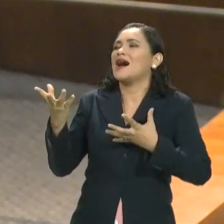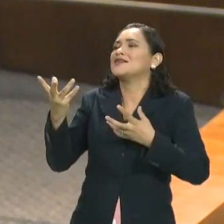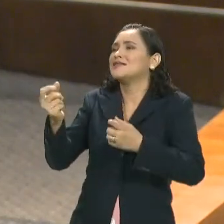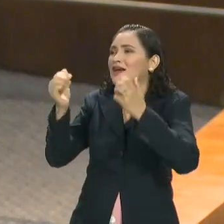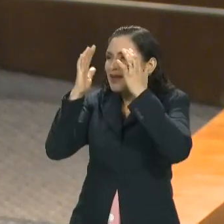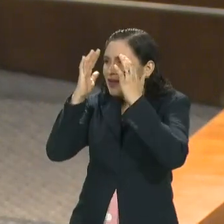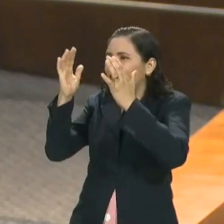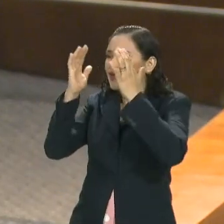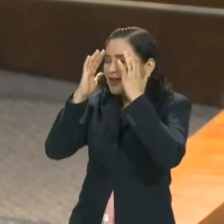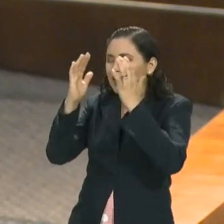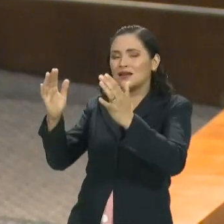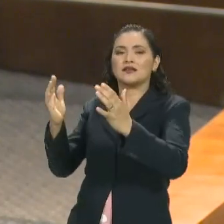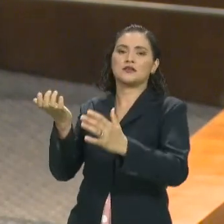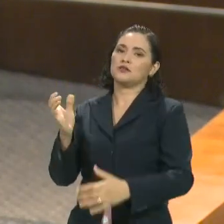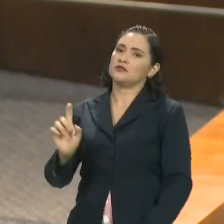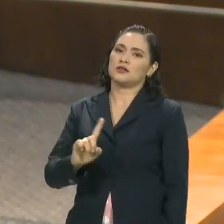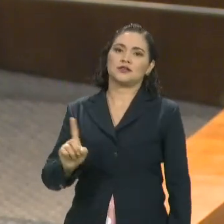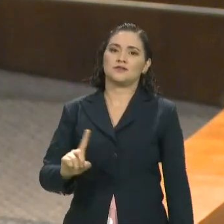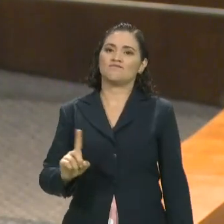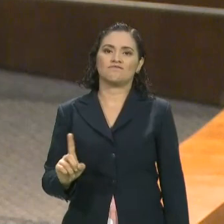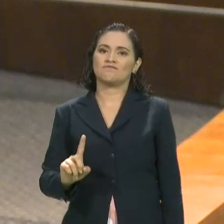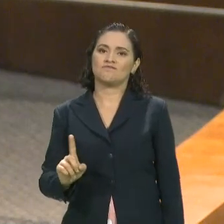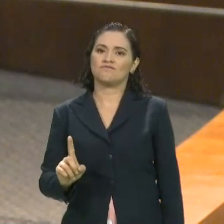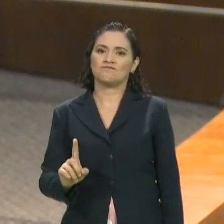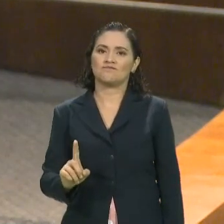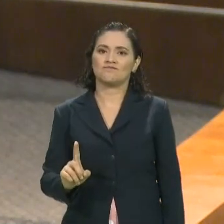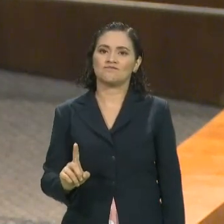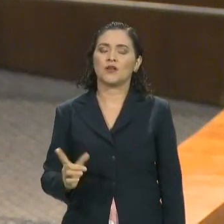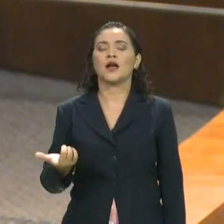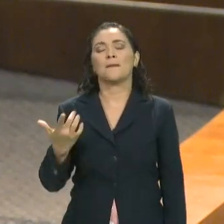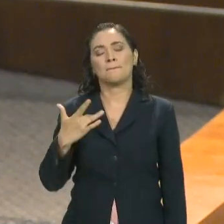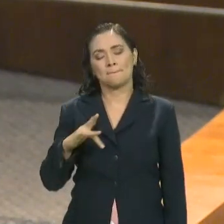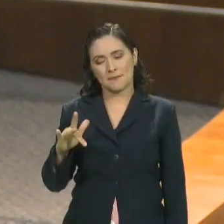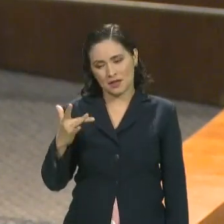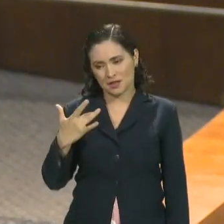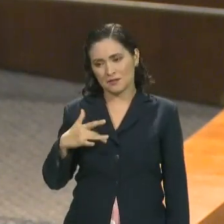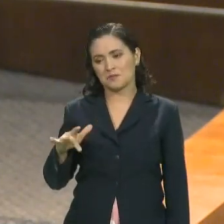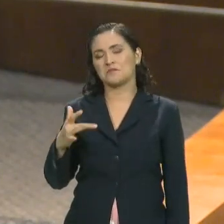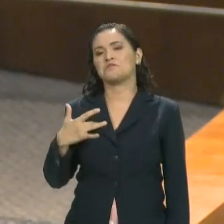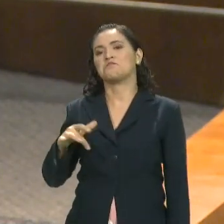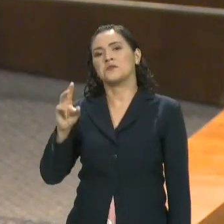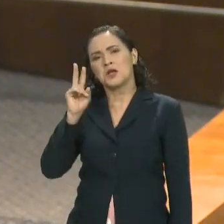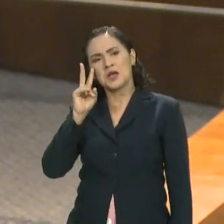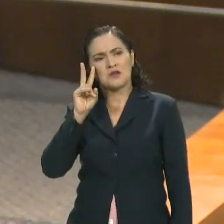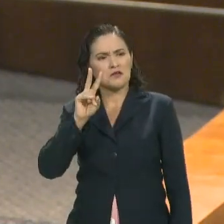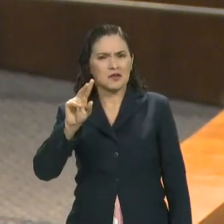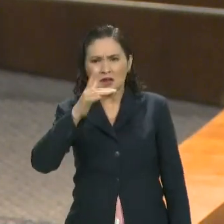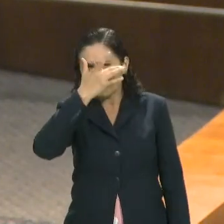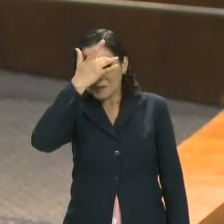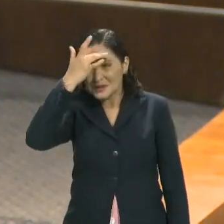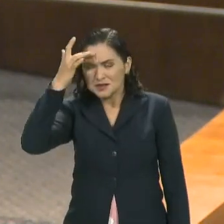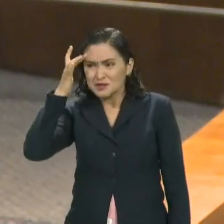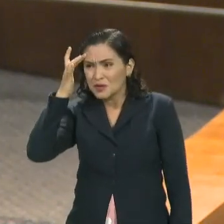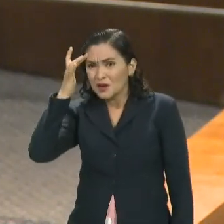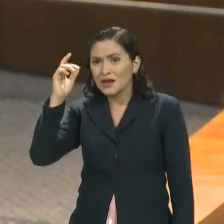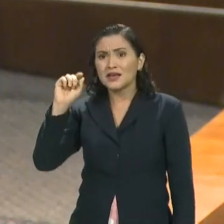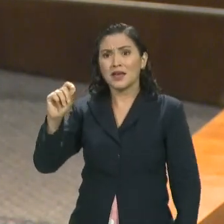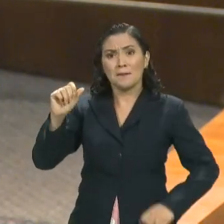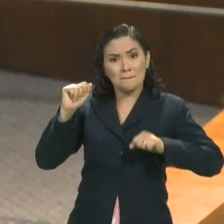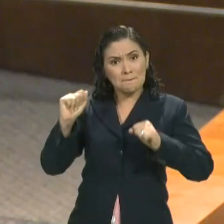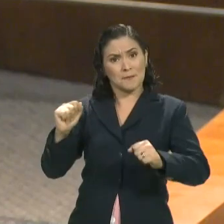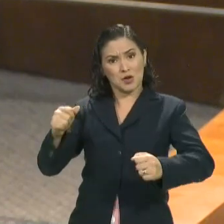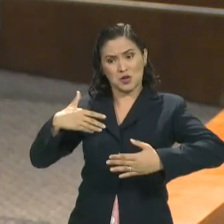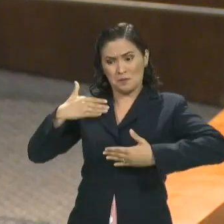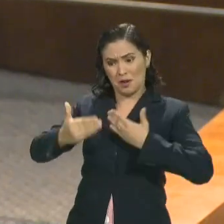em toda a minha legislatura. É lamentável que eu vi tantos talentos incubados nos últimos 7 anos, que viu